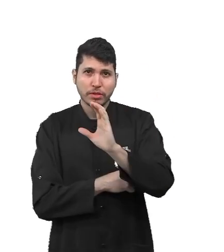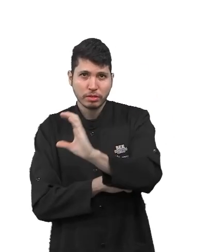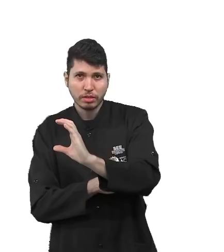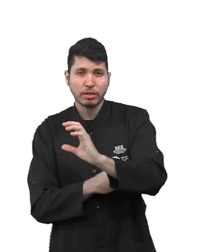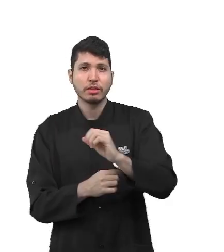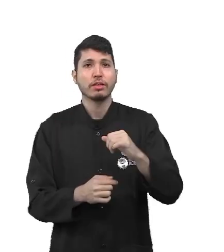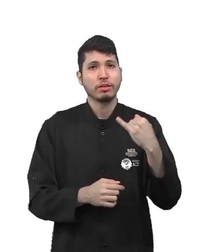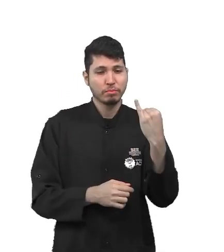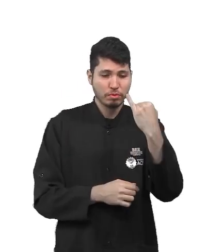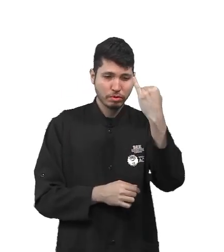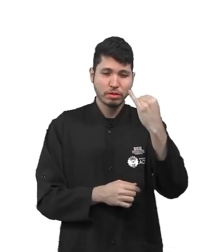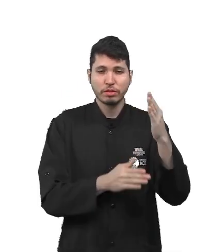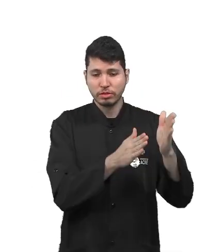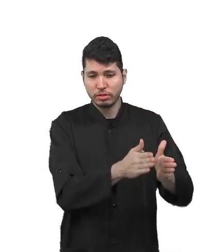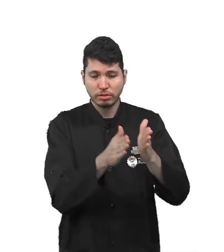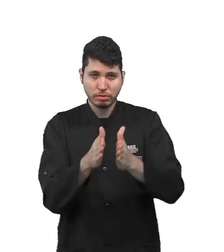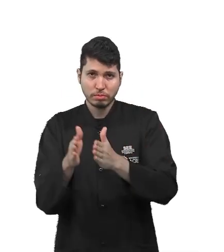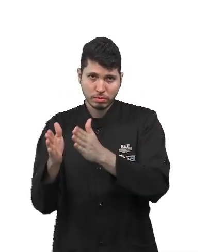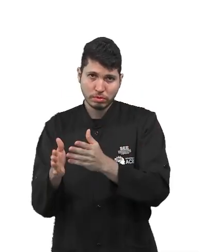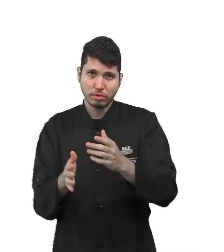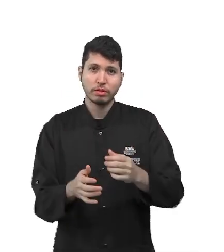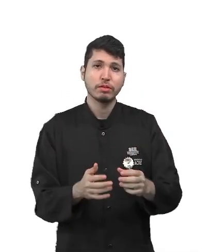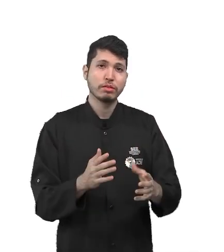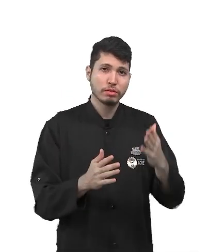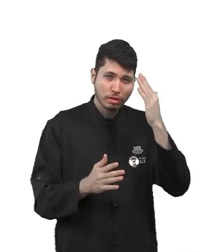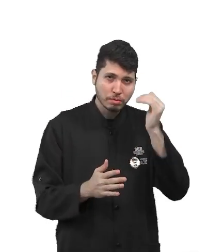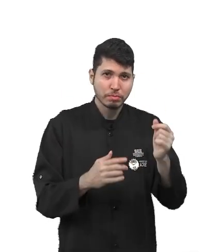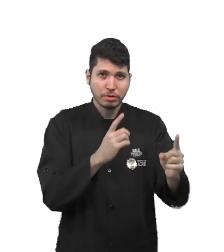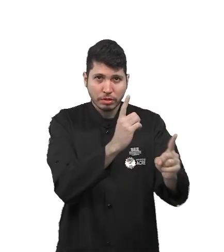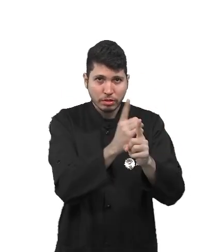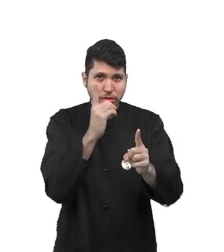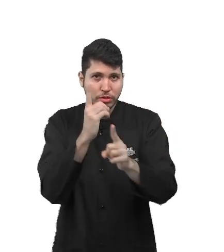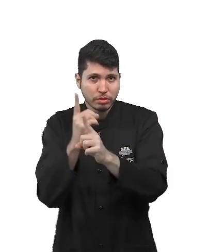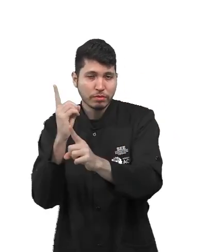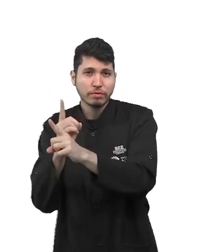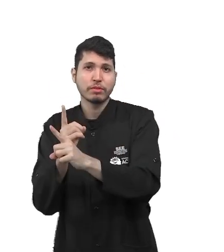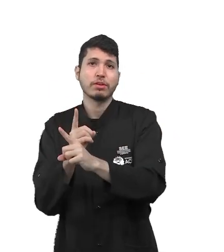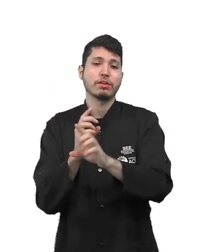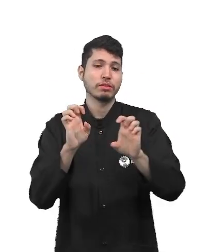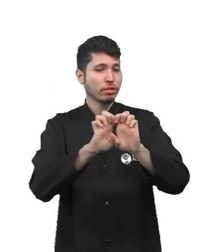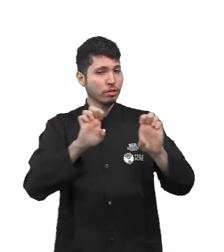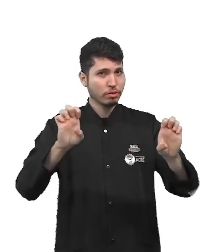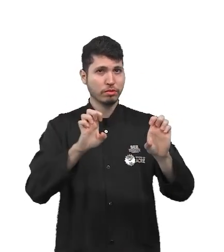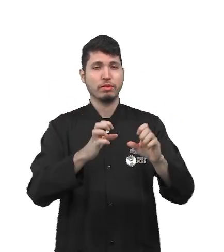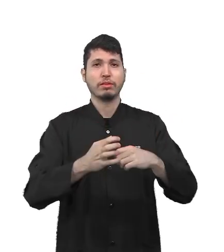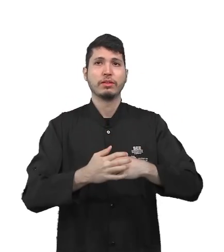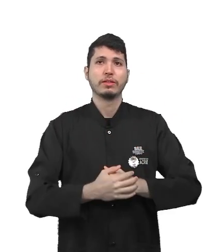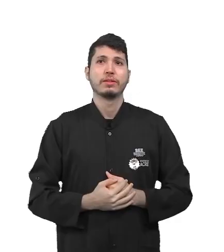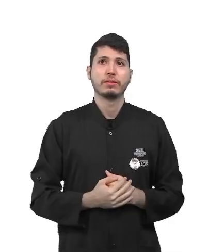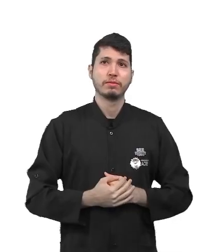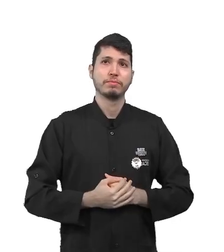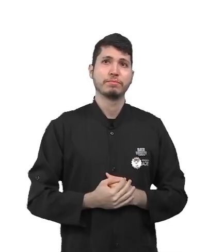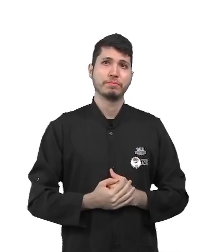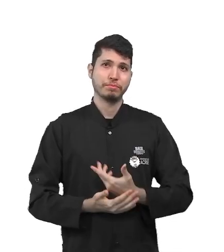para você trabalhar a equação, ou seja, o A vale 2, o B vale menos 120 e o C